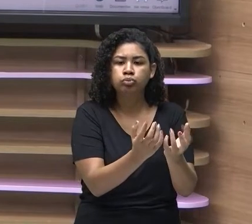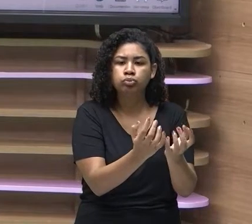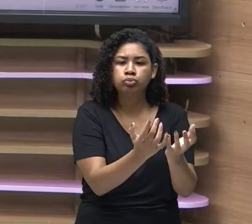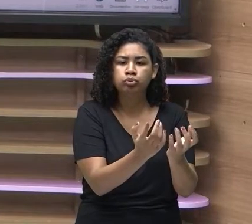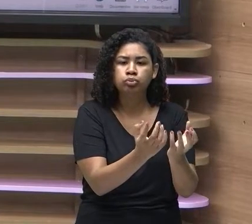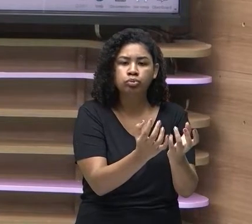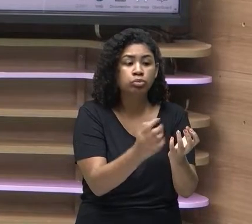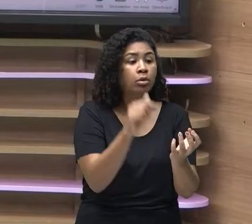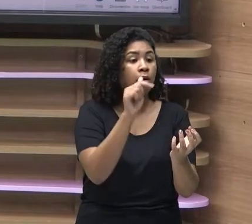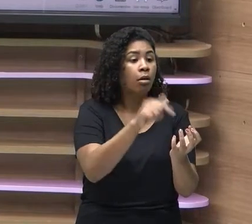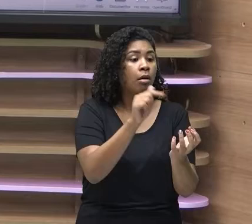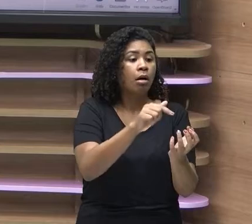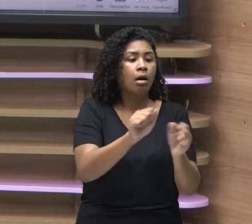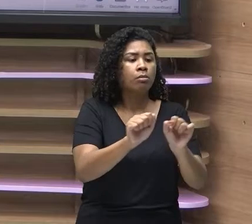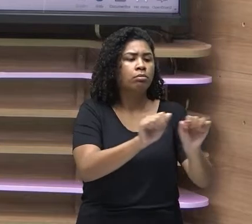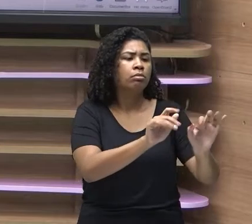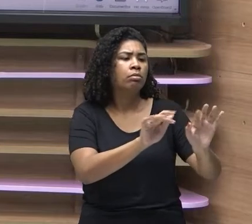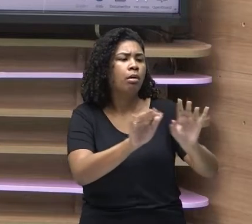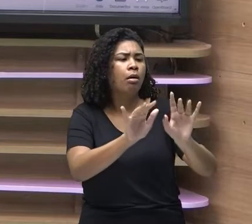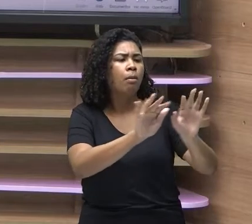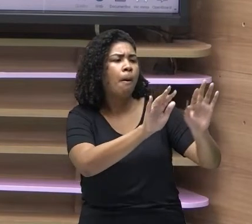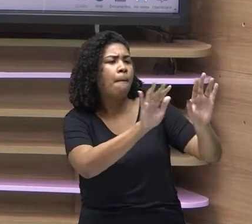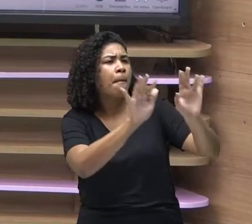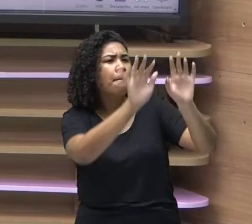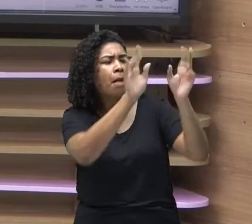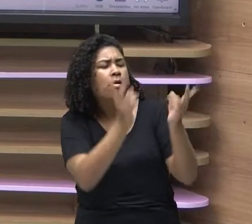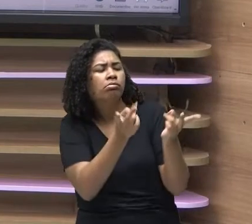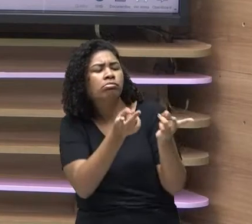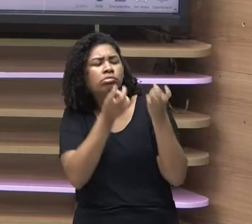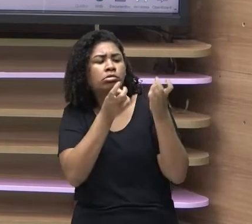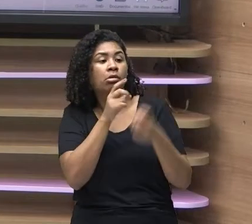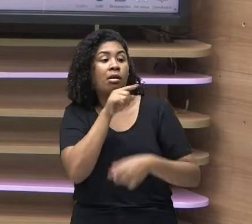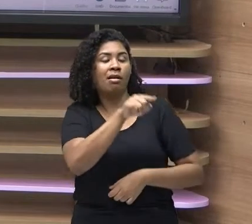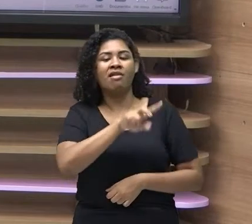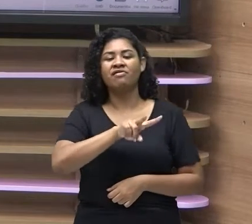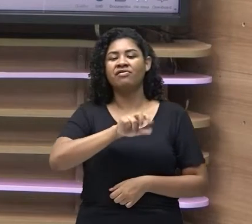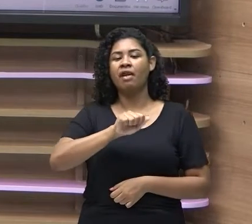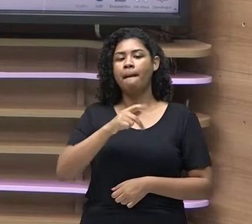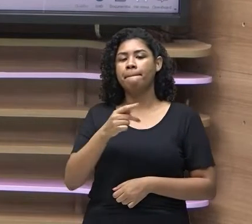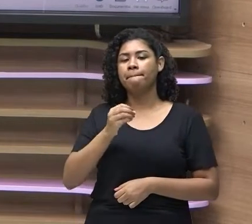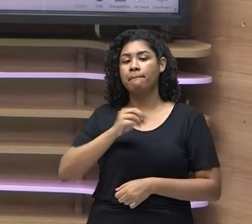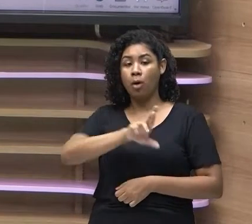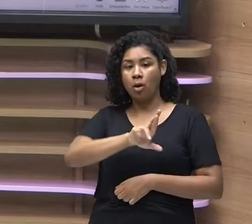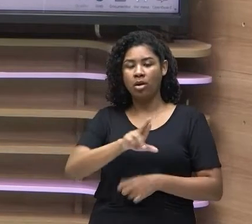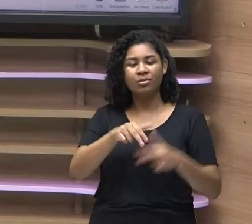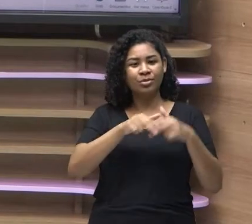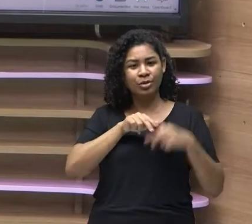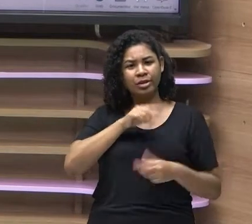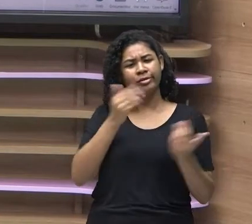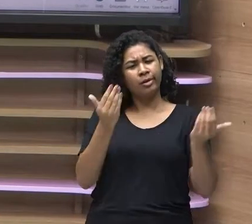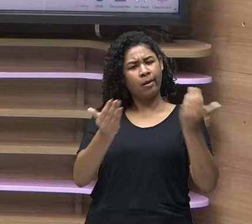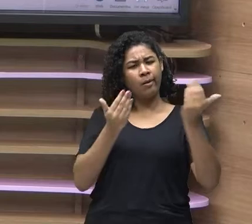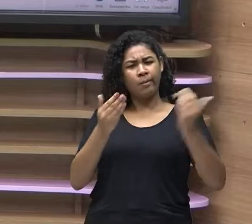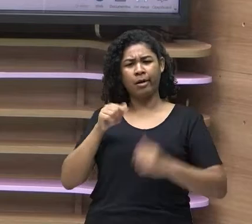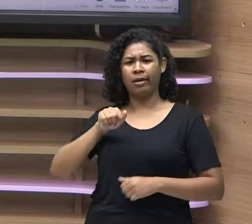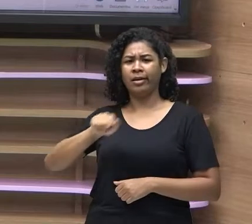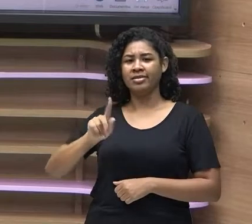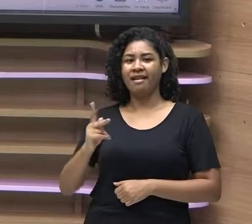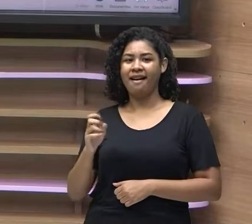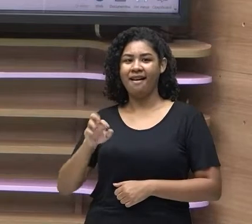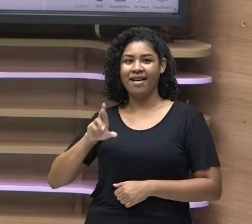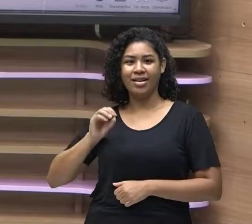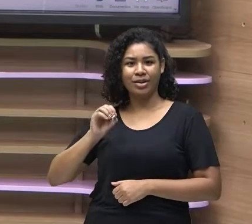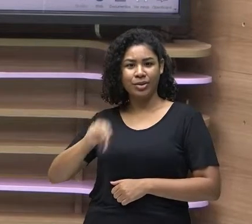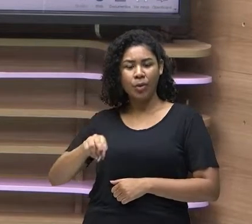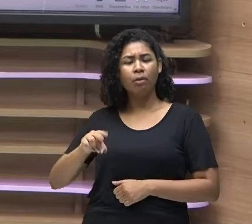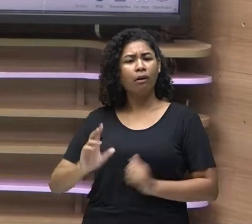de vapor, no estado gasoso. O mesmo processo acontece aqui, ó, nessa máquina de Heron que foi criada há muito tempo,